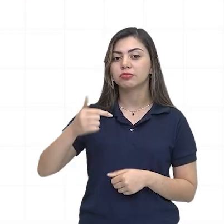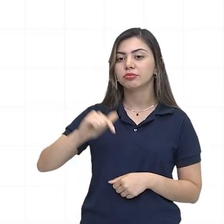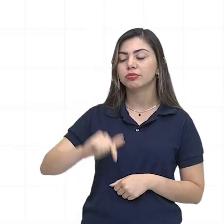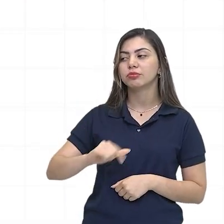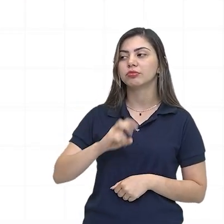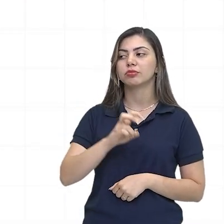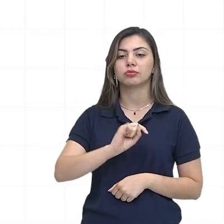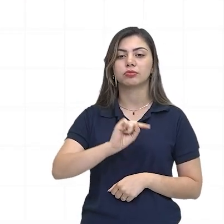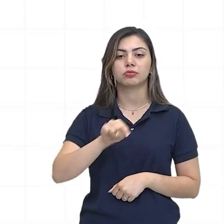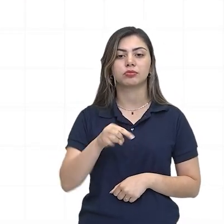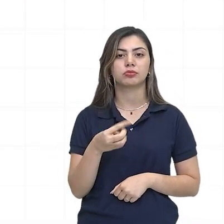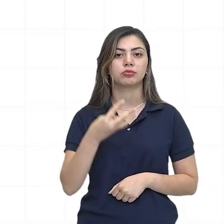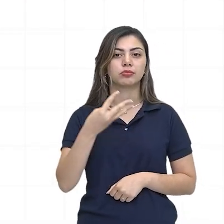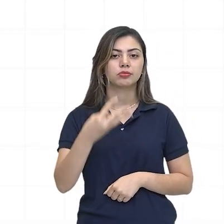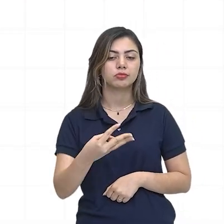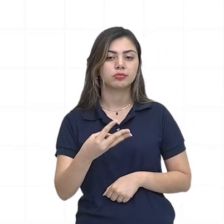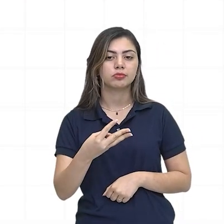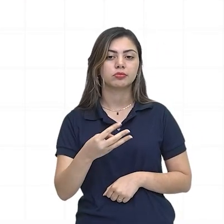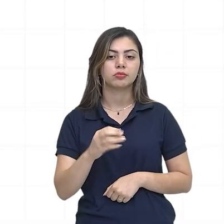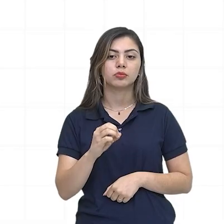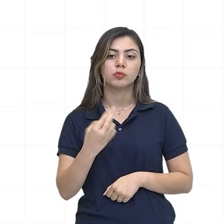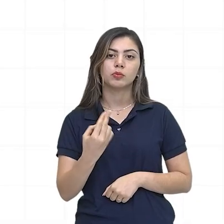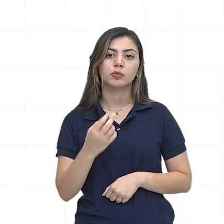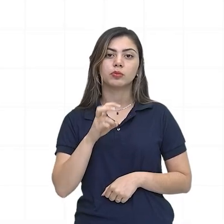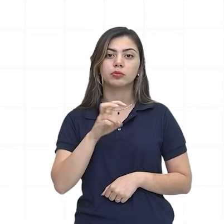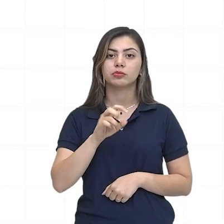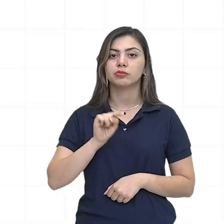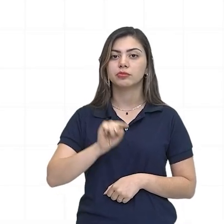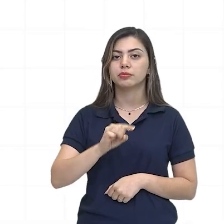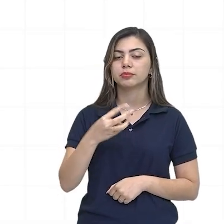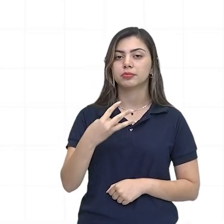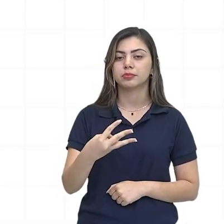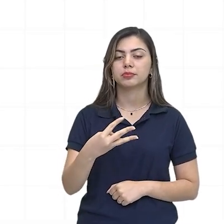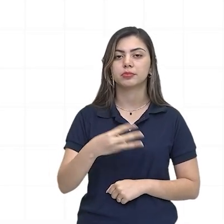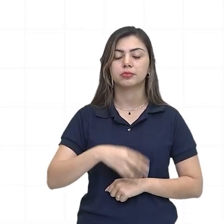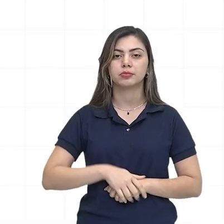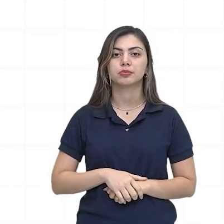novamente 5,3 ou 5,3.